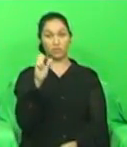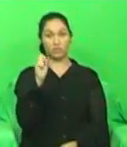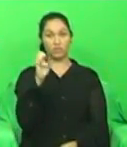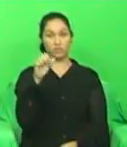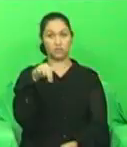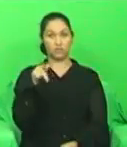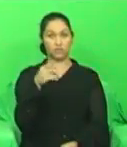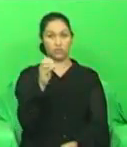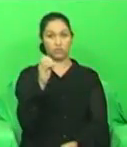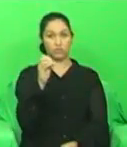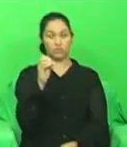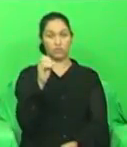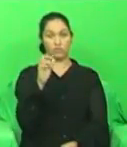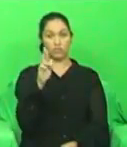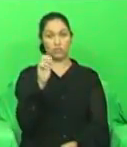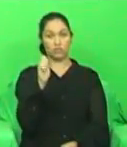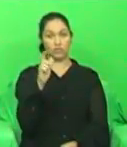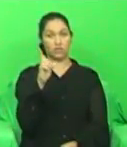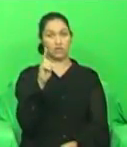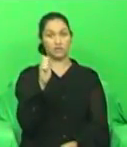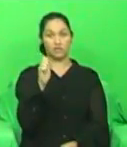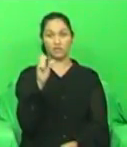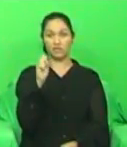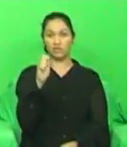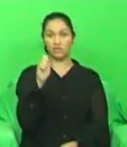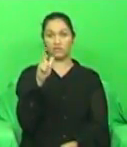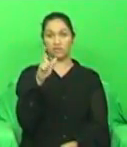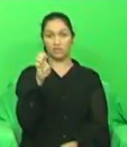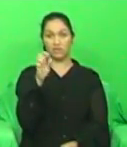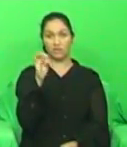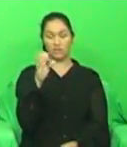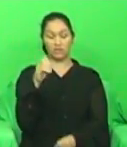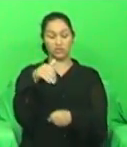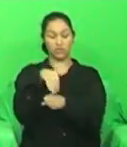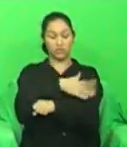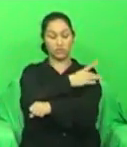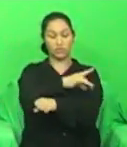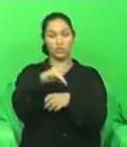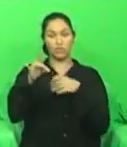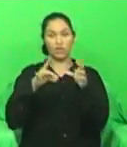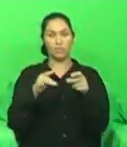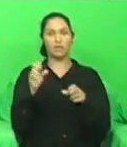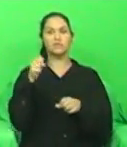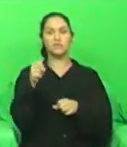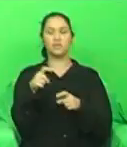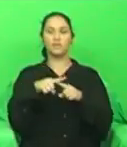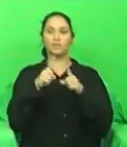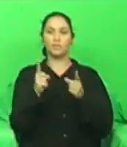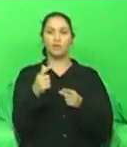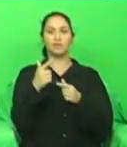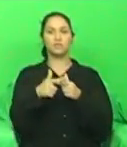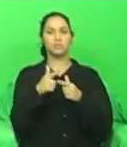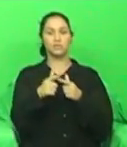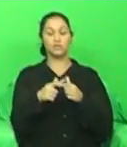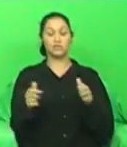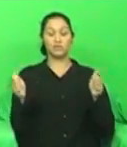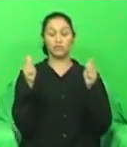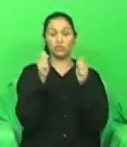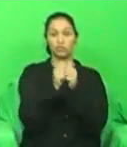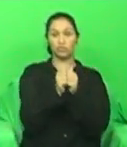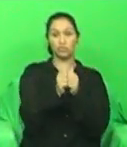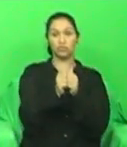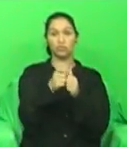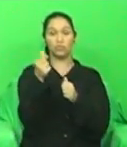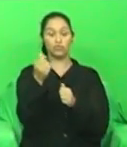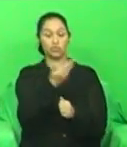de santa catarina então e outra coisa nós sabemos que estão fazendo meus parabéns porque está sendo